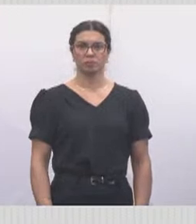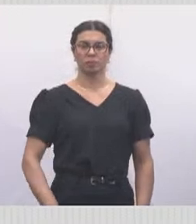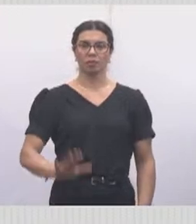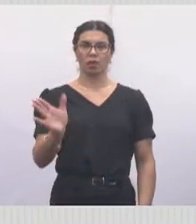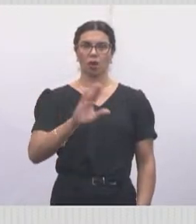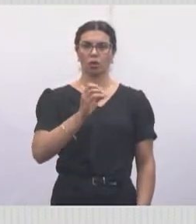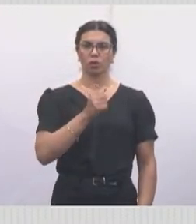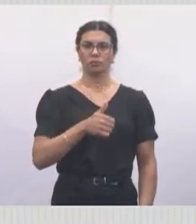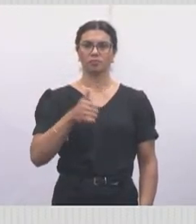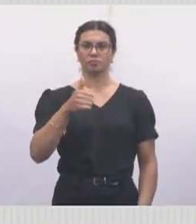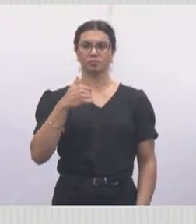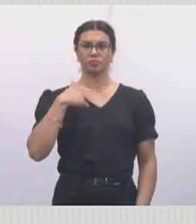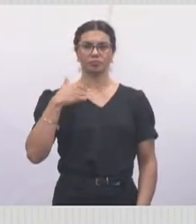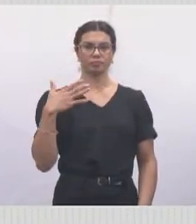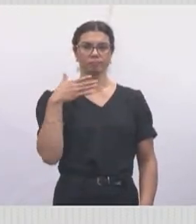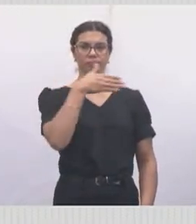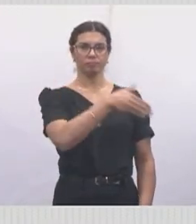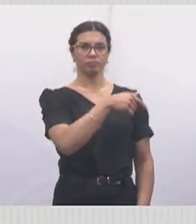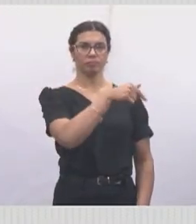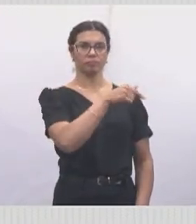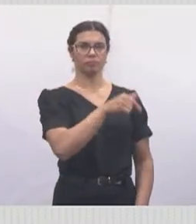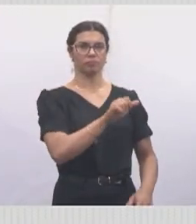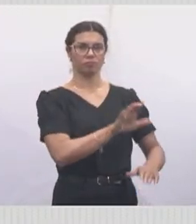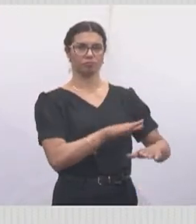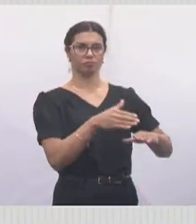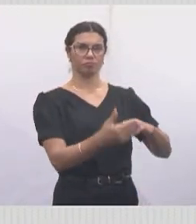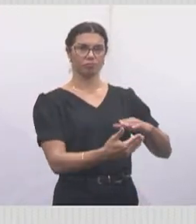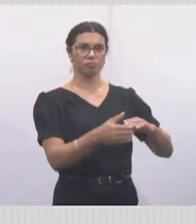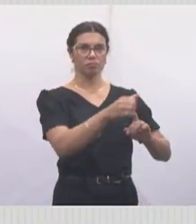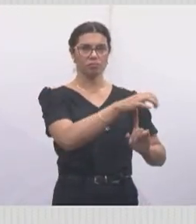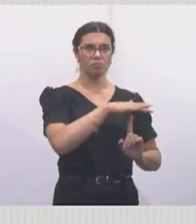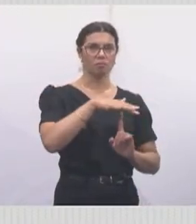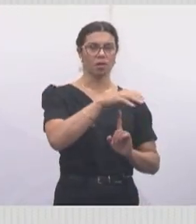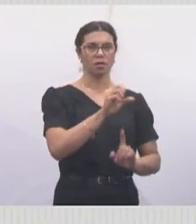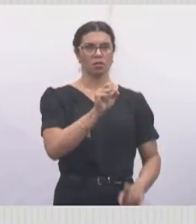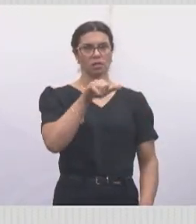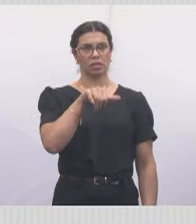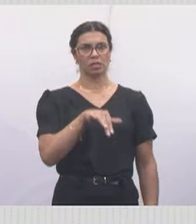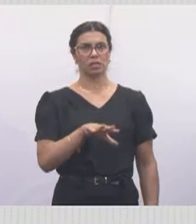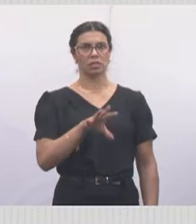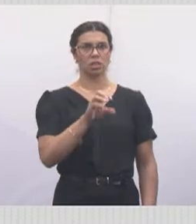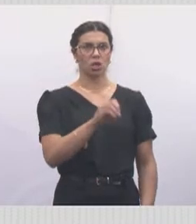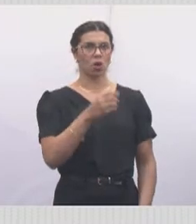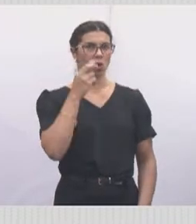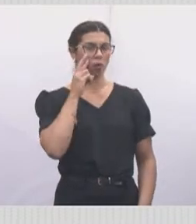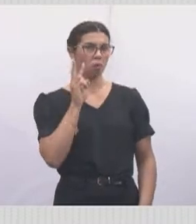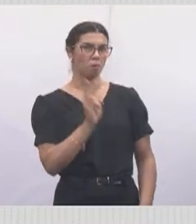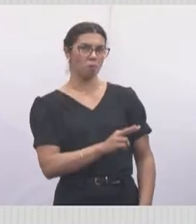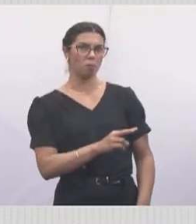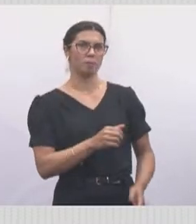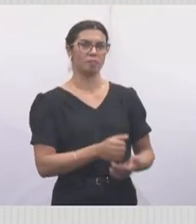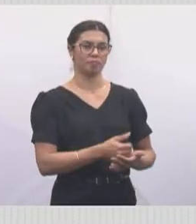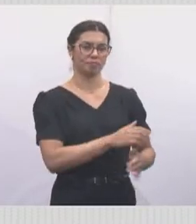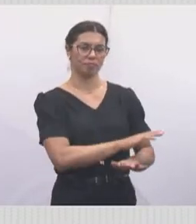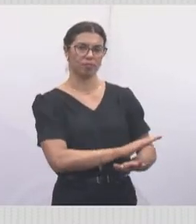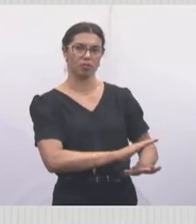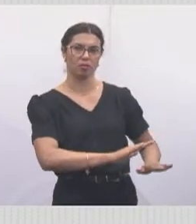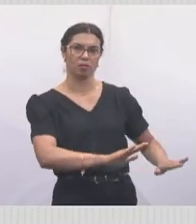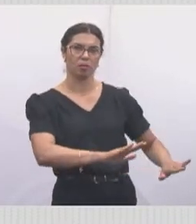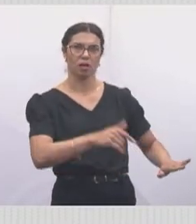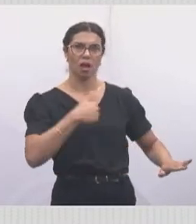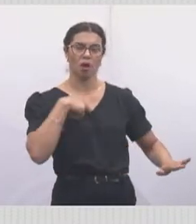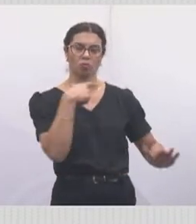Olá, estou aqui no Parque do Sino. Vou mostrar aqui a calçada que foi feita, né, depois de muita cobrança, de muita